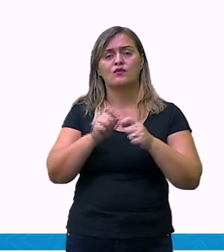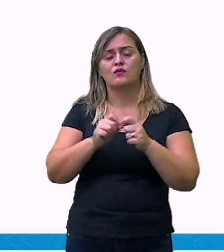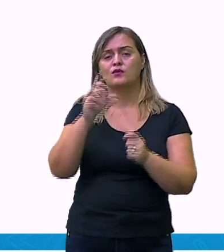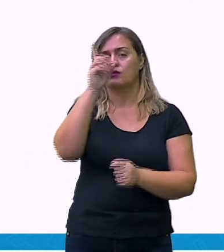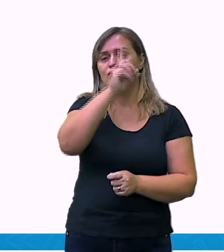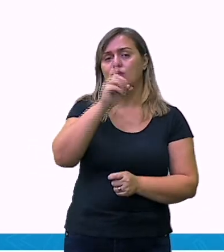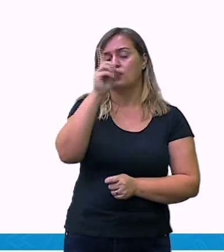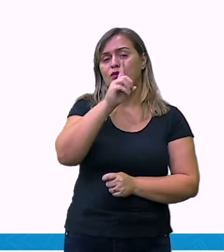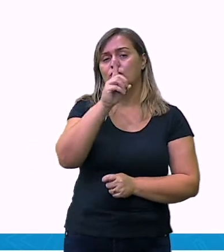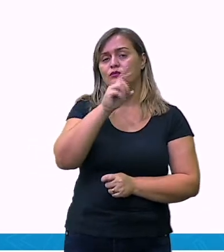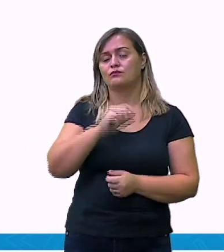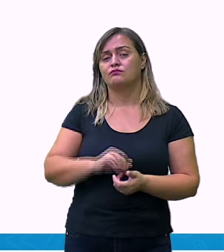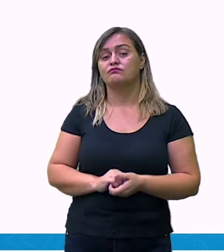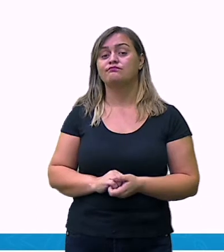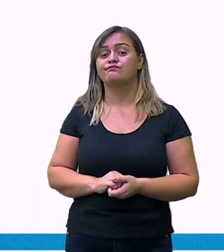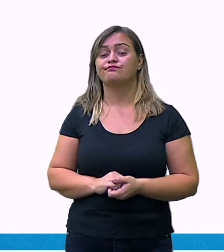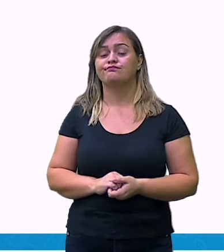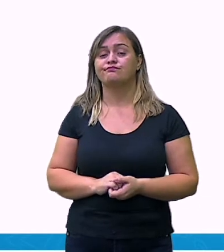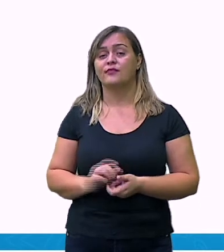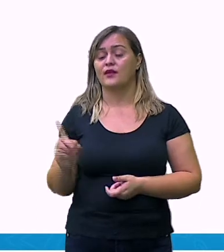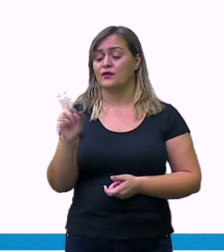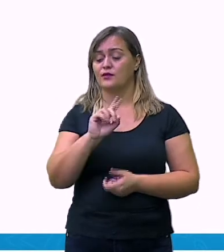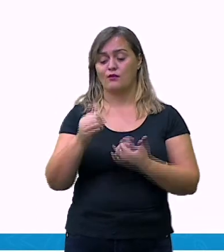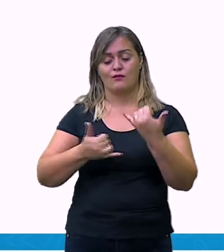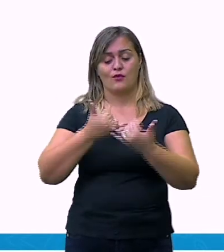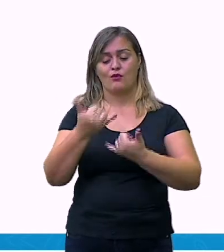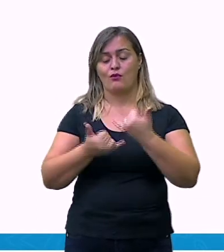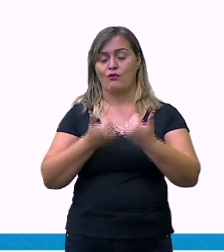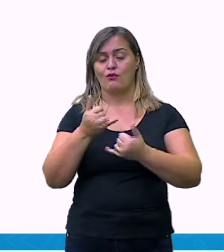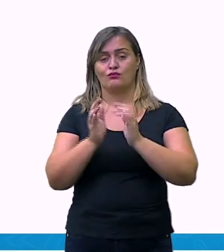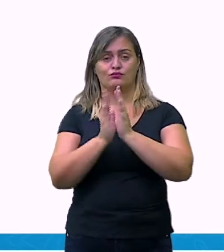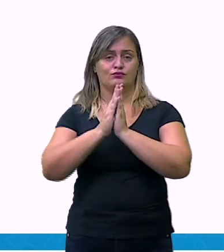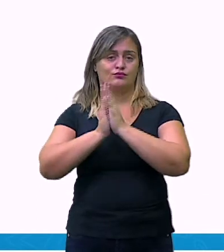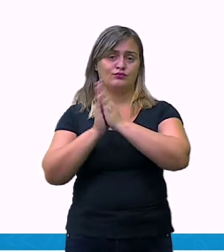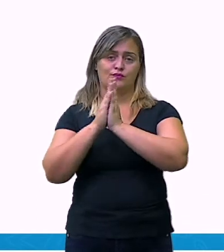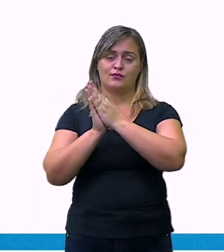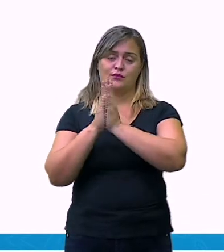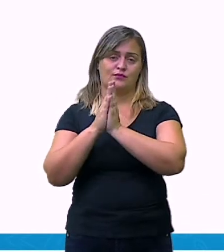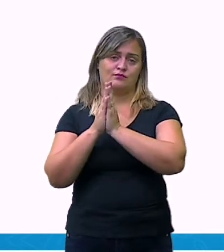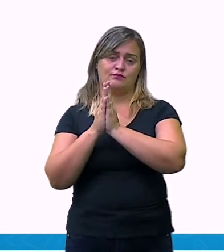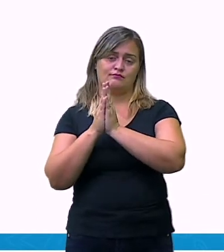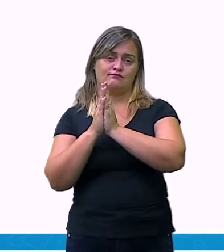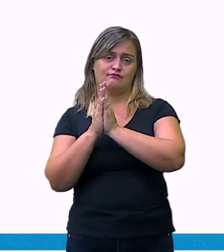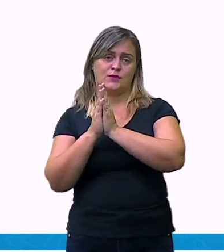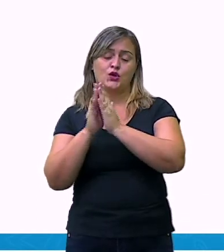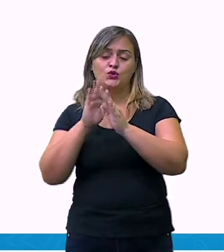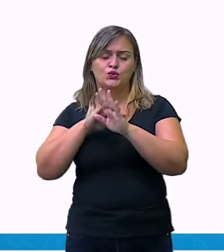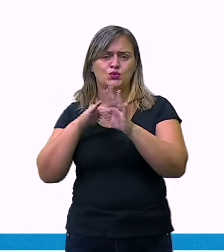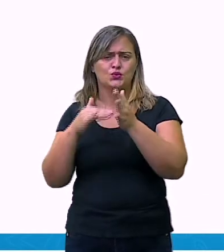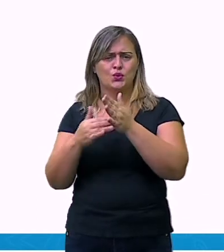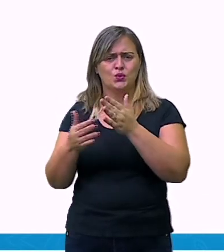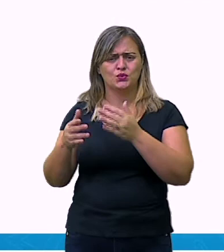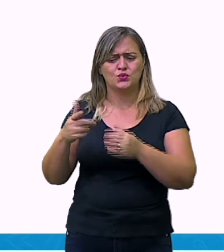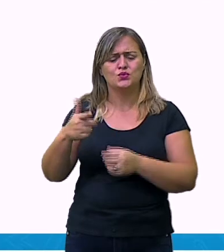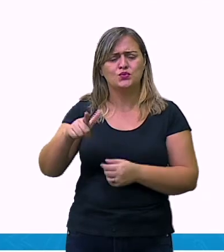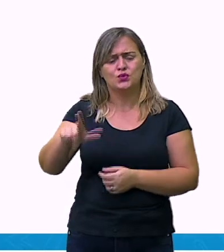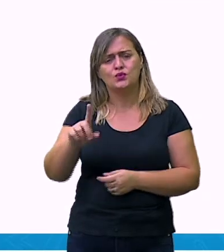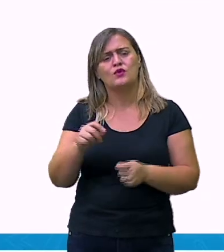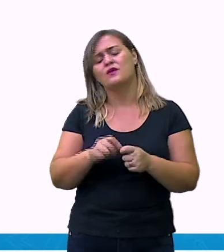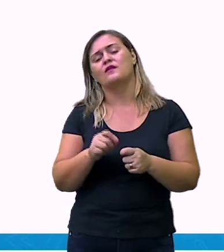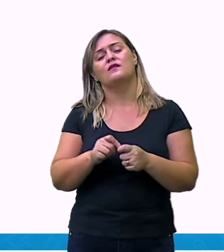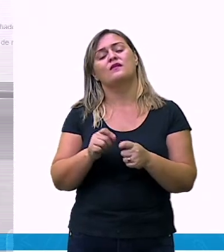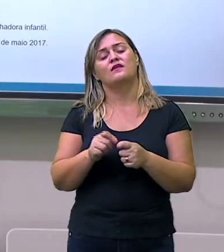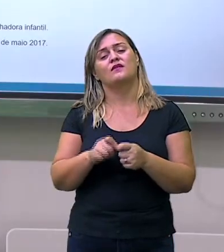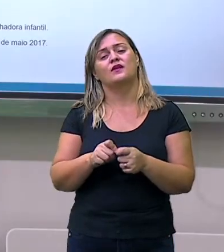de boneca. O restante, tudo ela fez. Que são tarefas normalmente de quem,